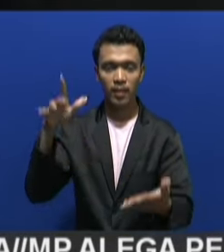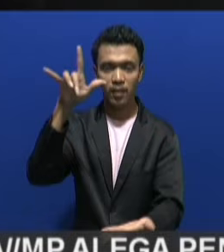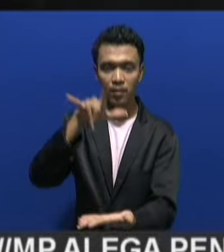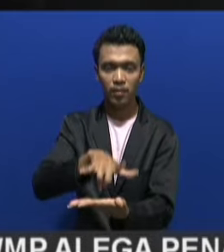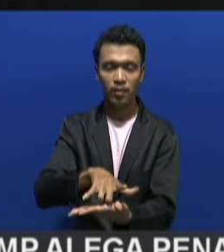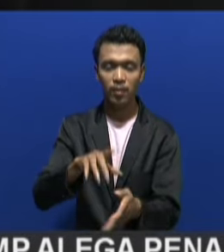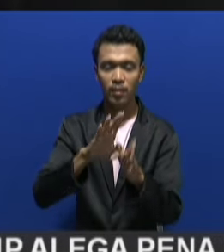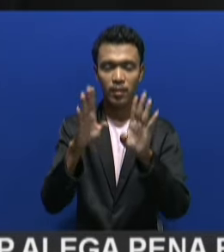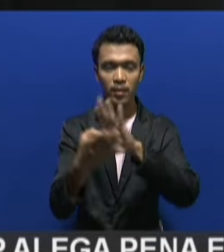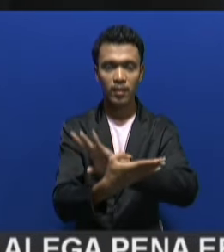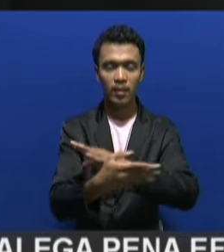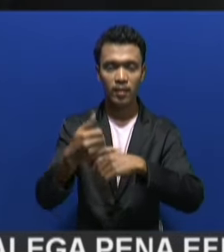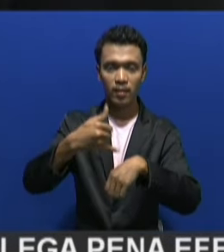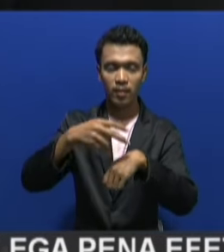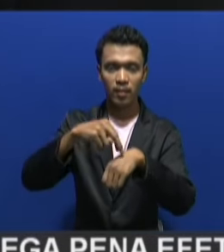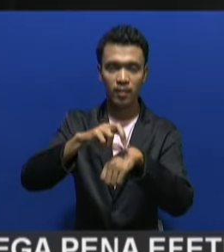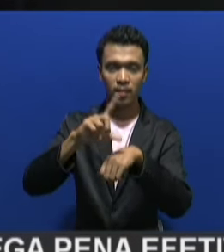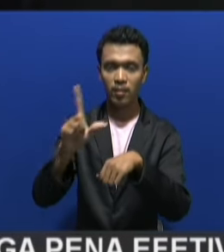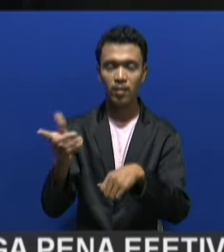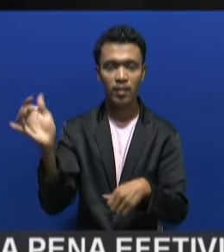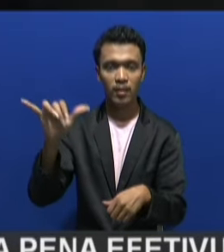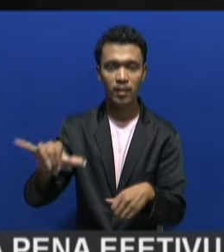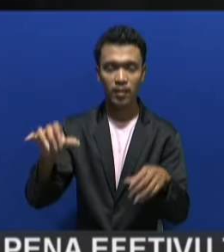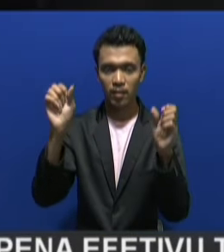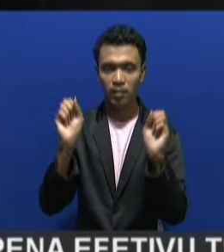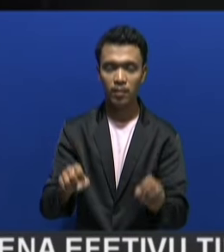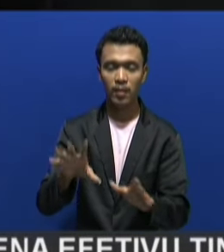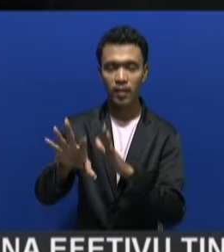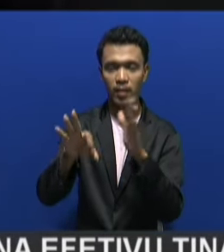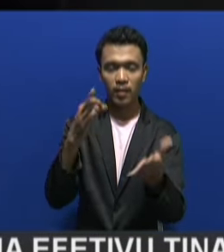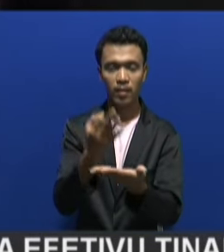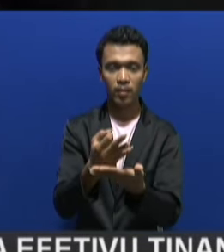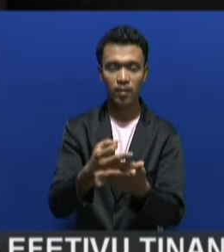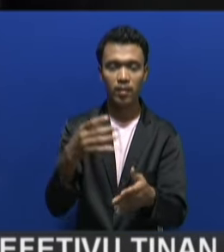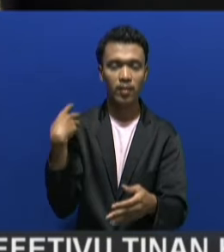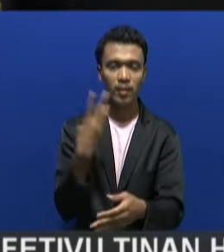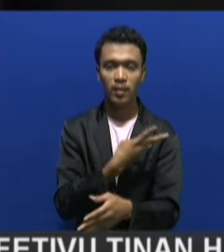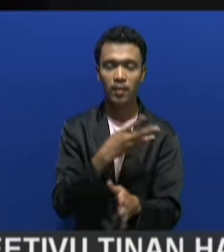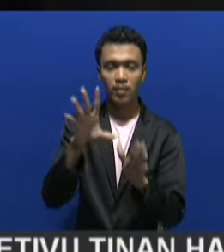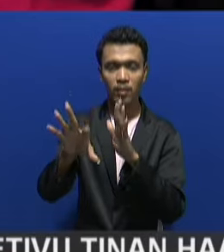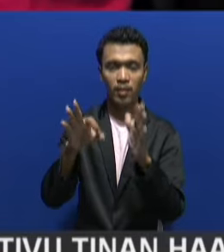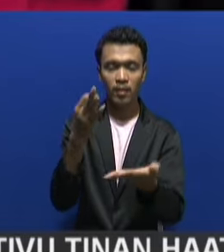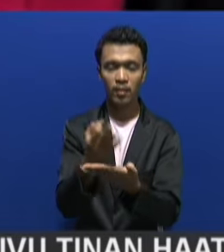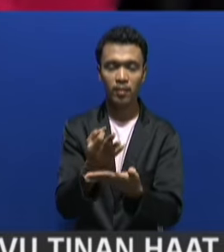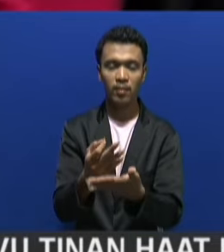aeroporto internacional. Para se ir a morrer em Manaus, e ir a morrer em Manaus, a rola que investimento no veio e rala aeroporto.